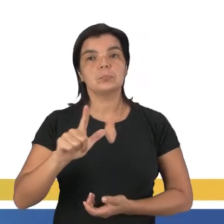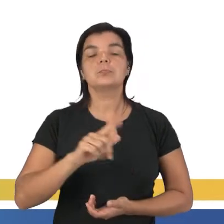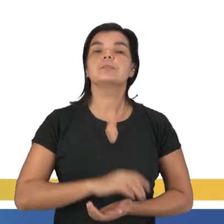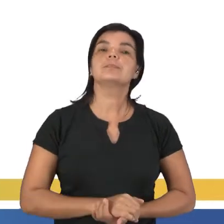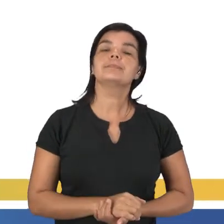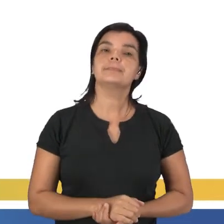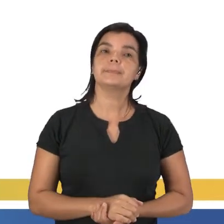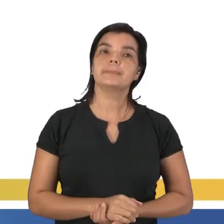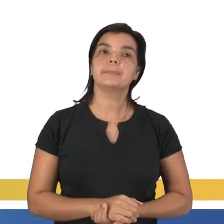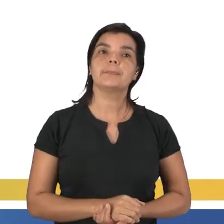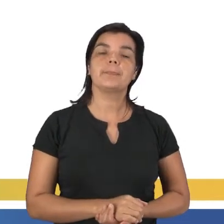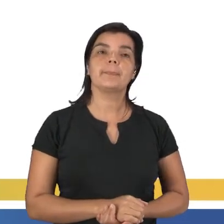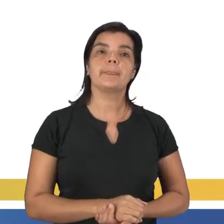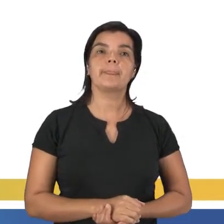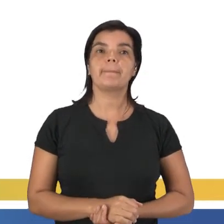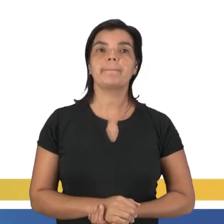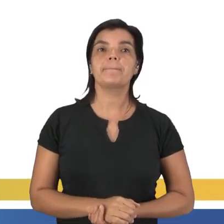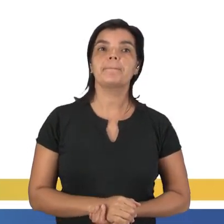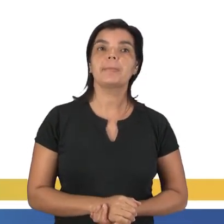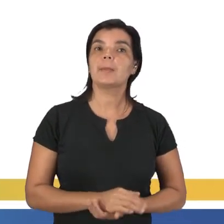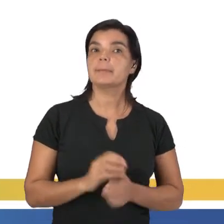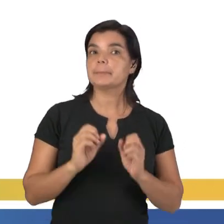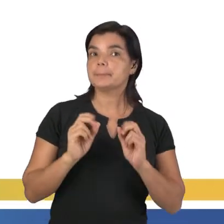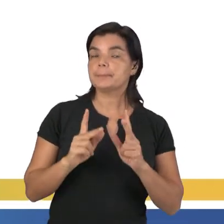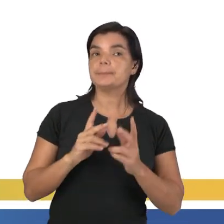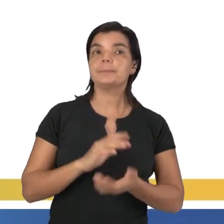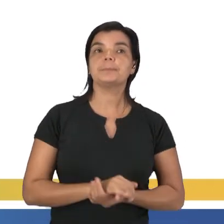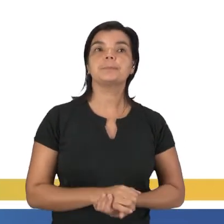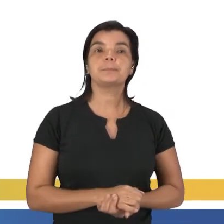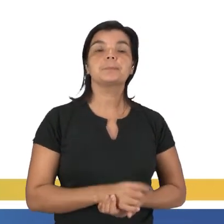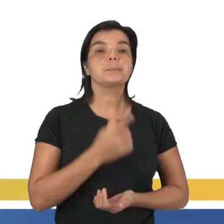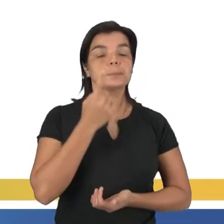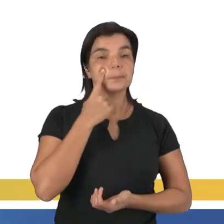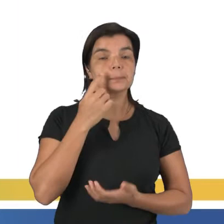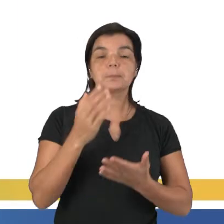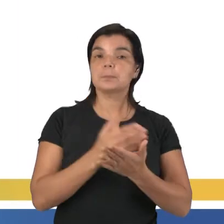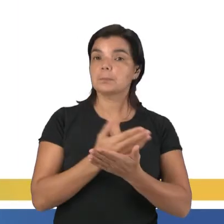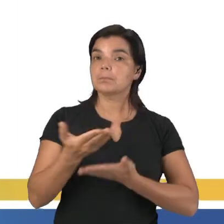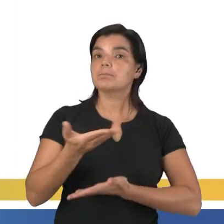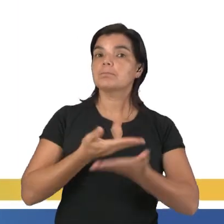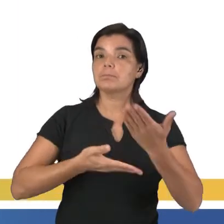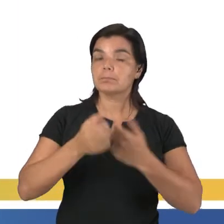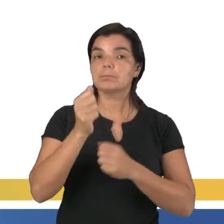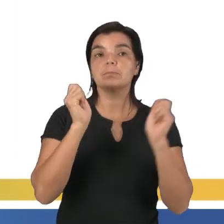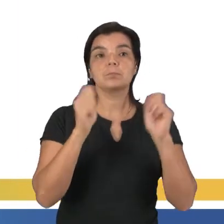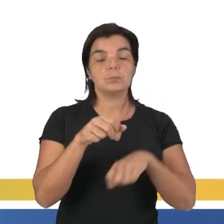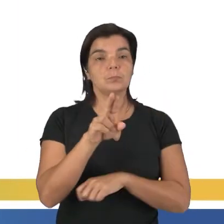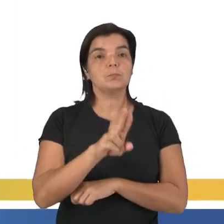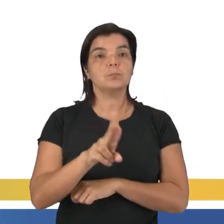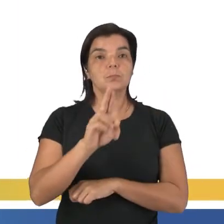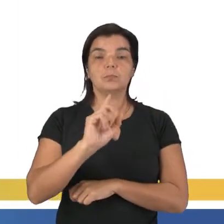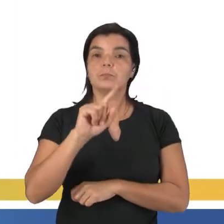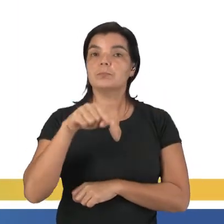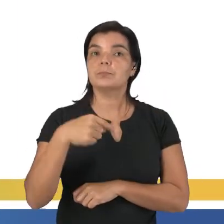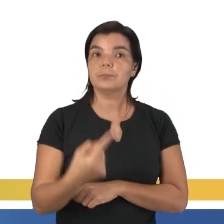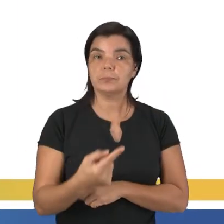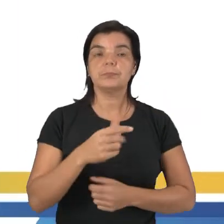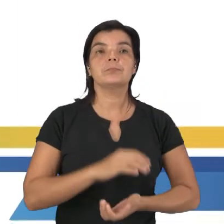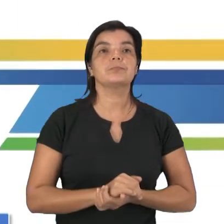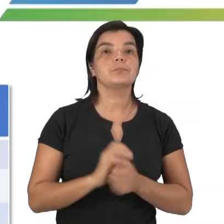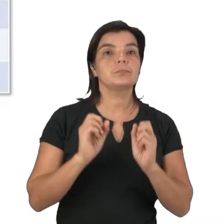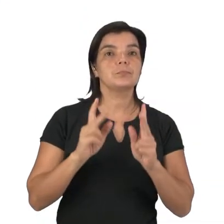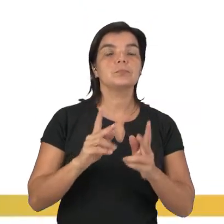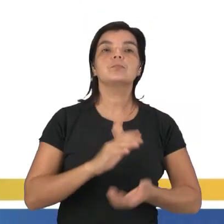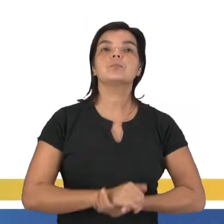a 10 decilitros, ok? Então, a gente temos algumas relações que você pode utilizar posteriormente, tá